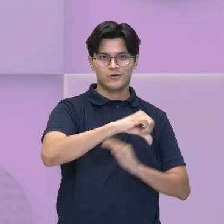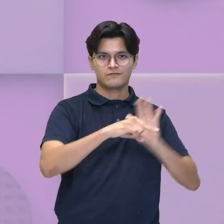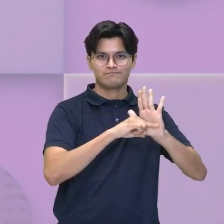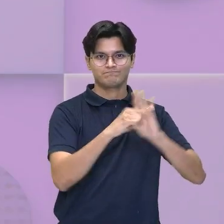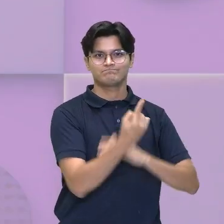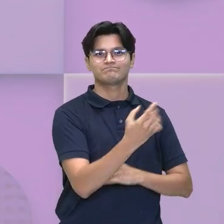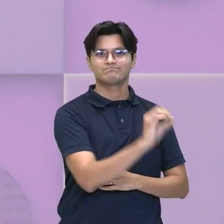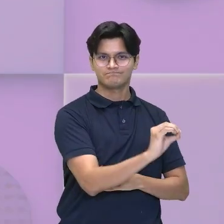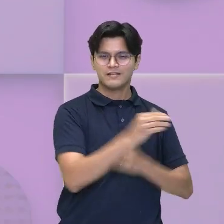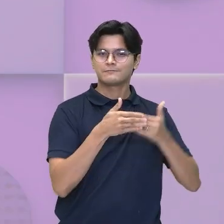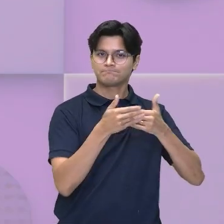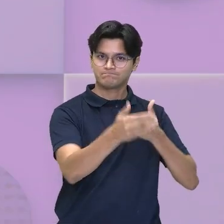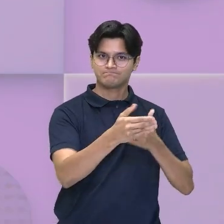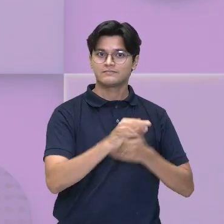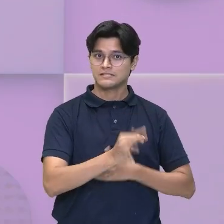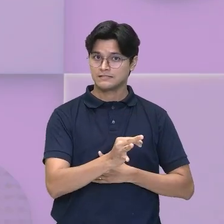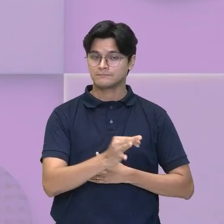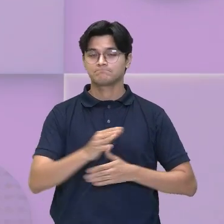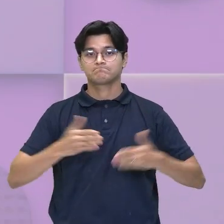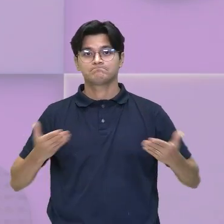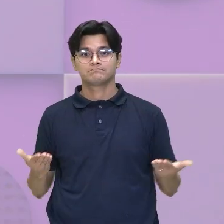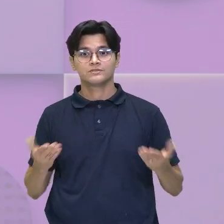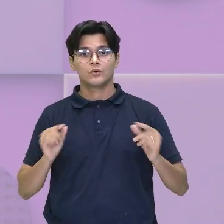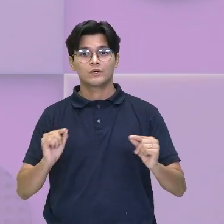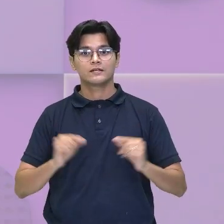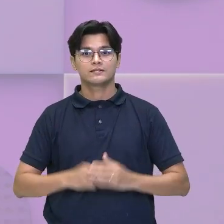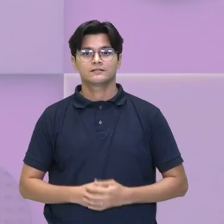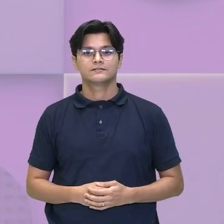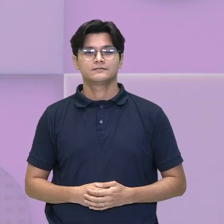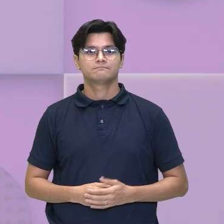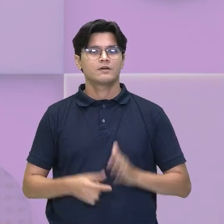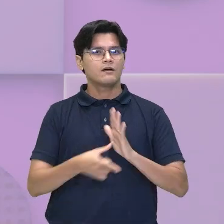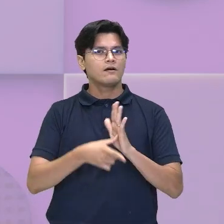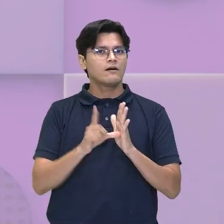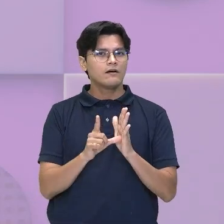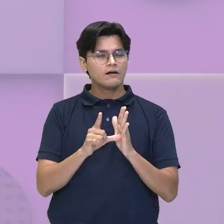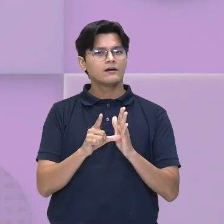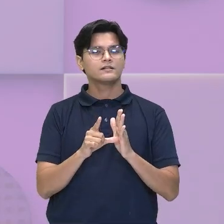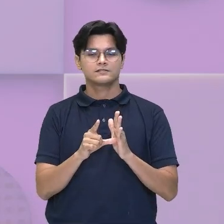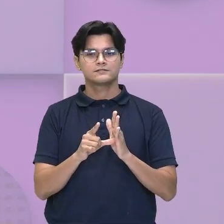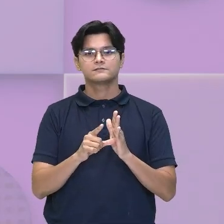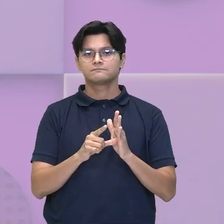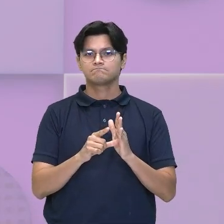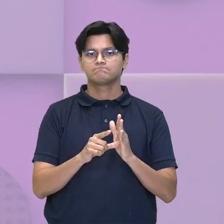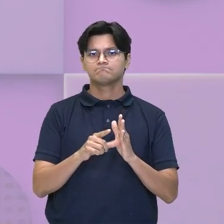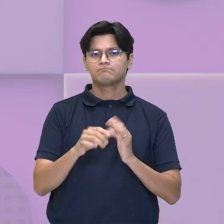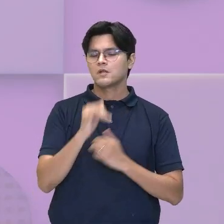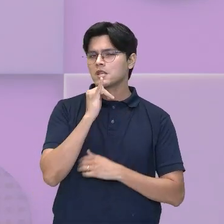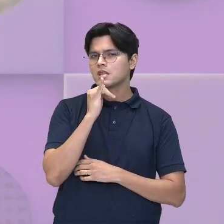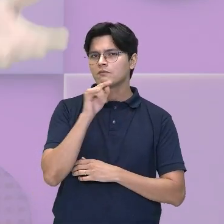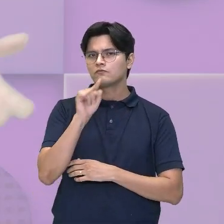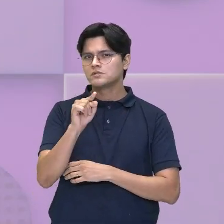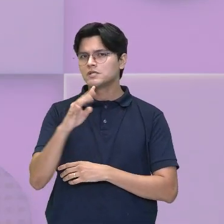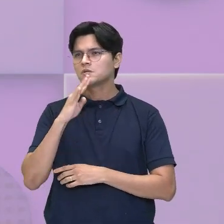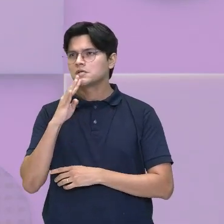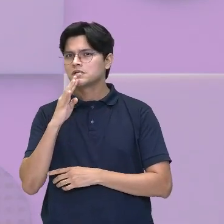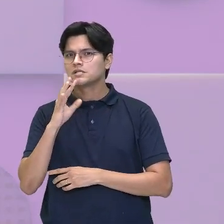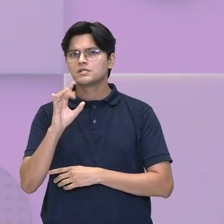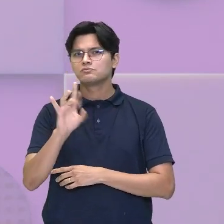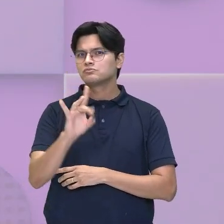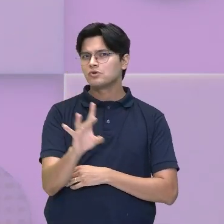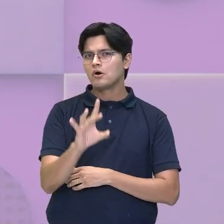assim por diante, tá bom? Então, o que antes você conhecia, tipo, do zero para frente são